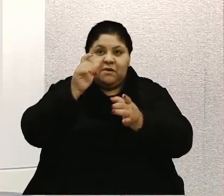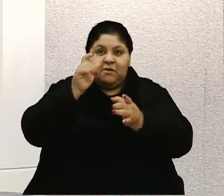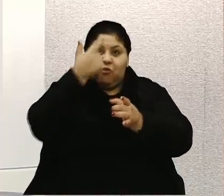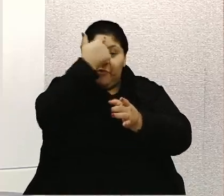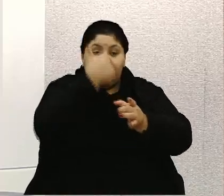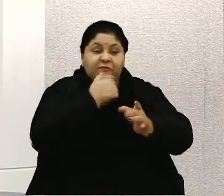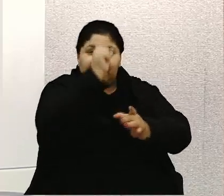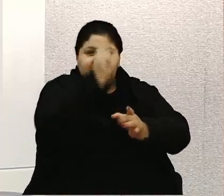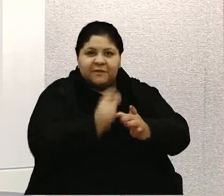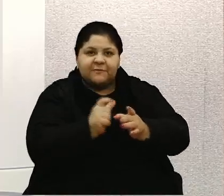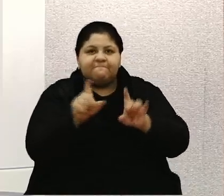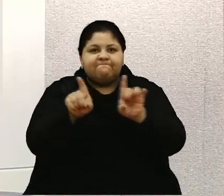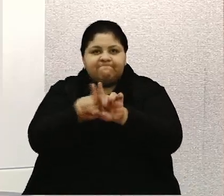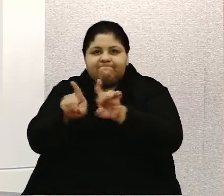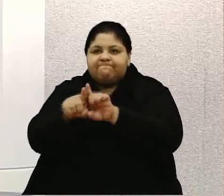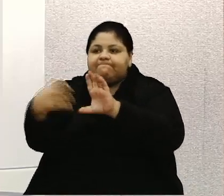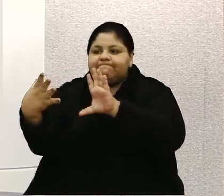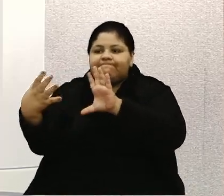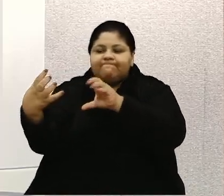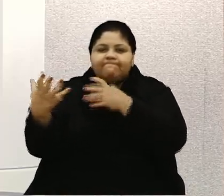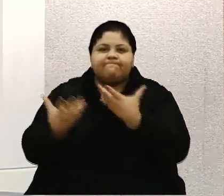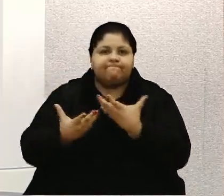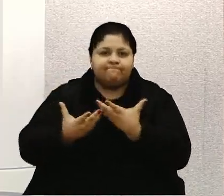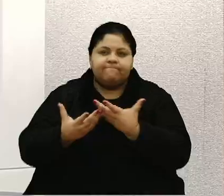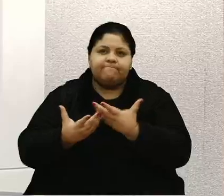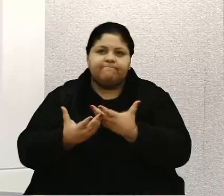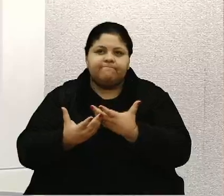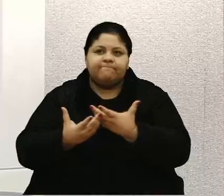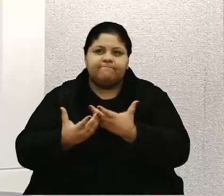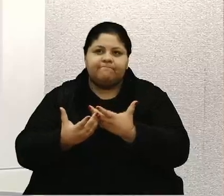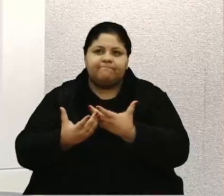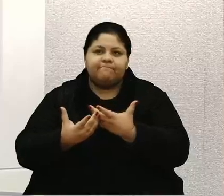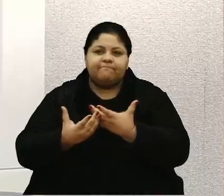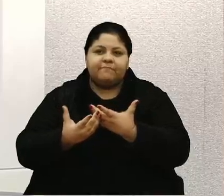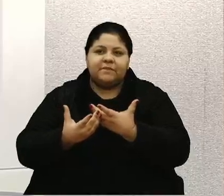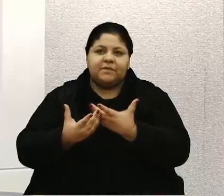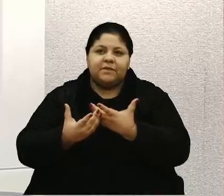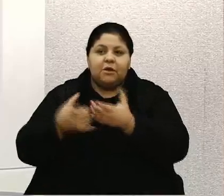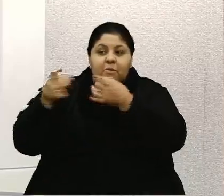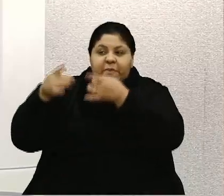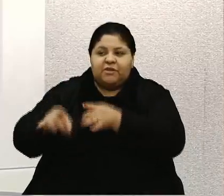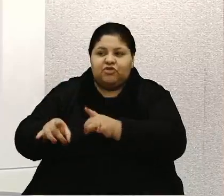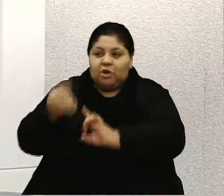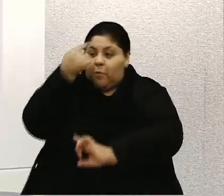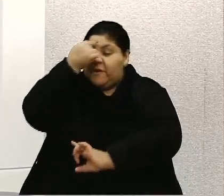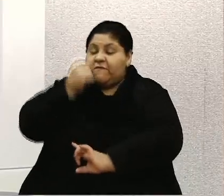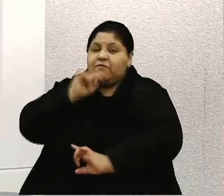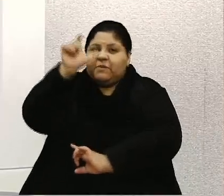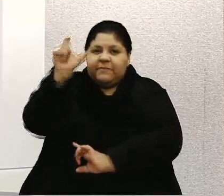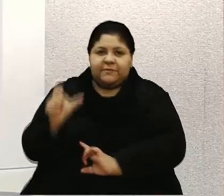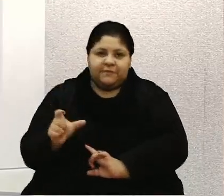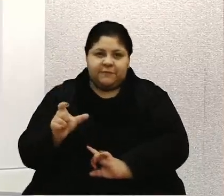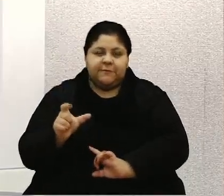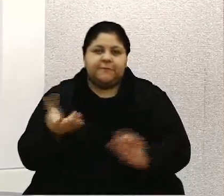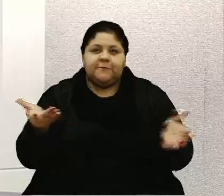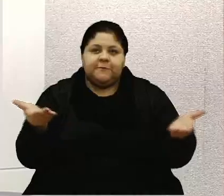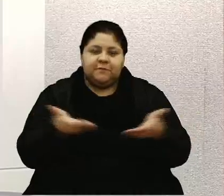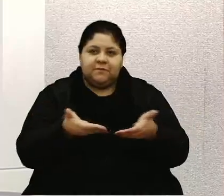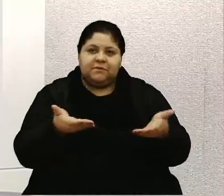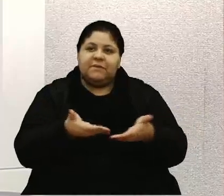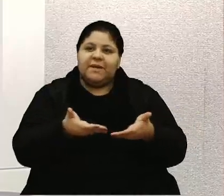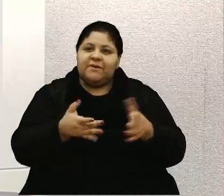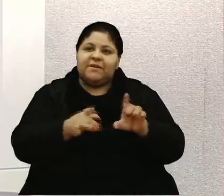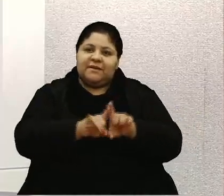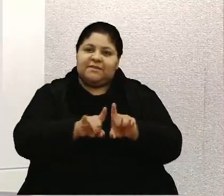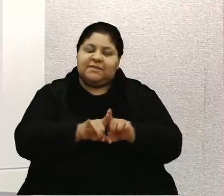também é uma forma de ataque e denegrir a imagem dele. Então, fica também esse